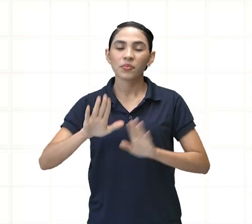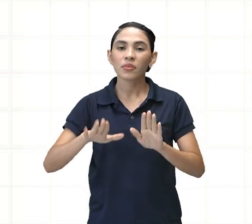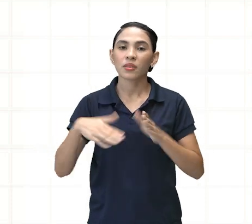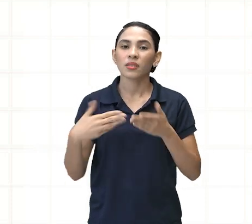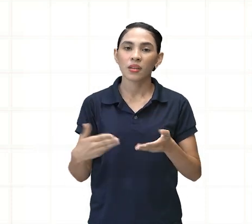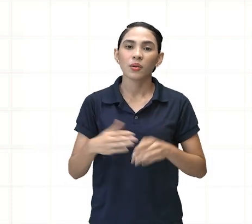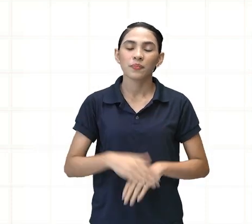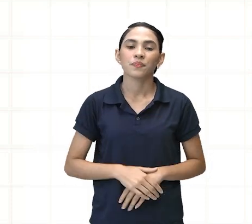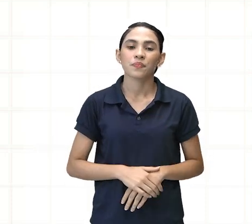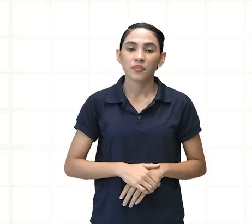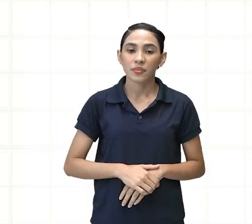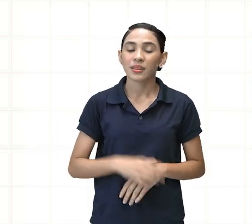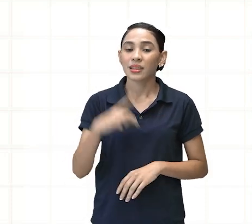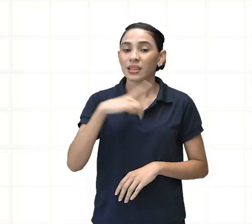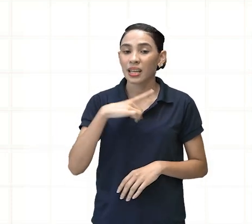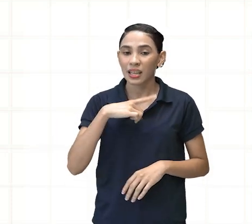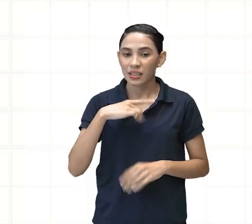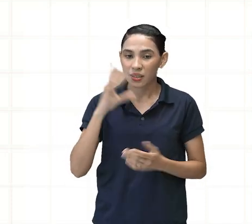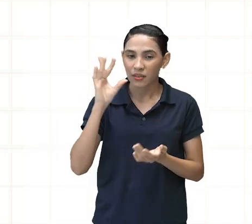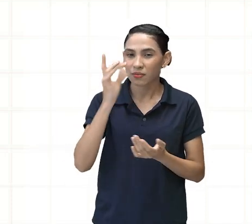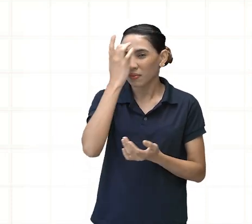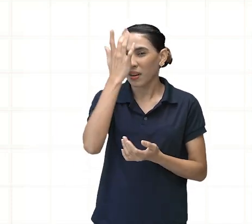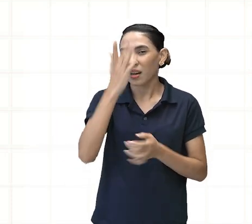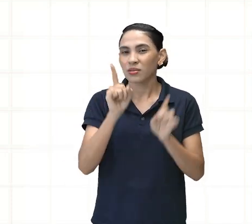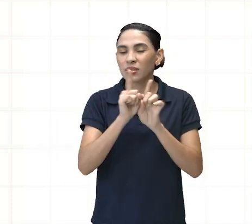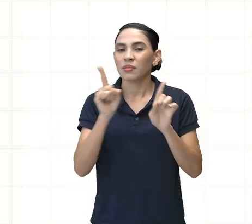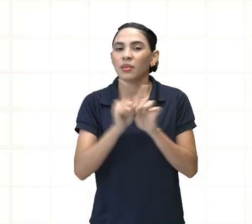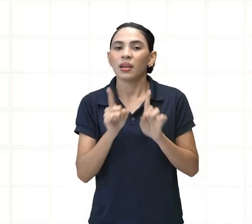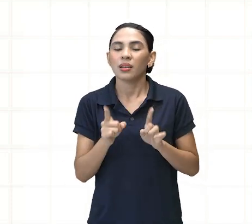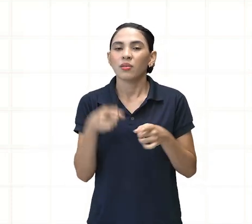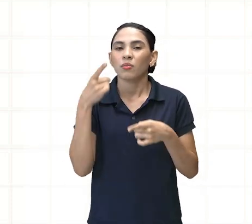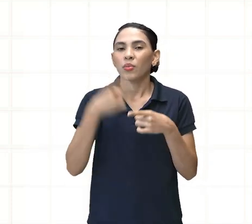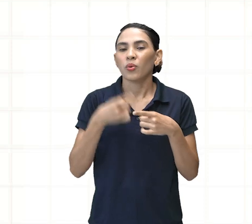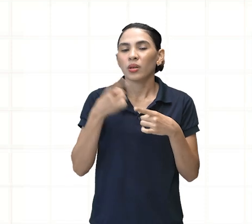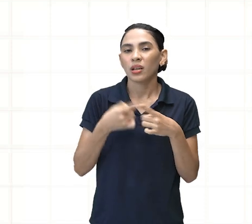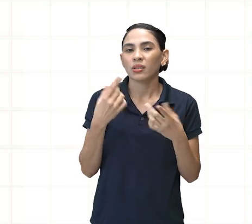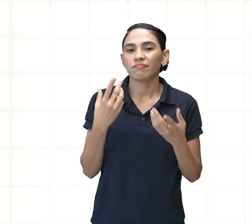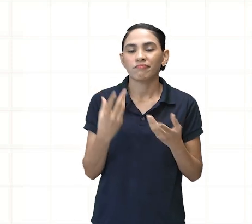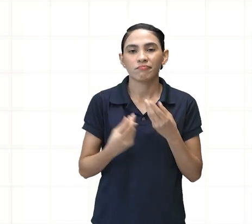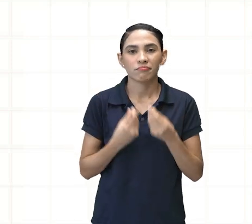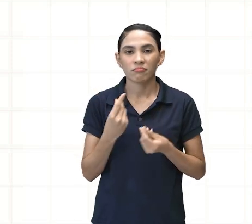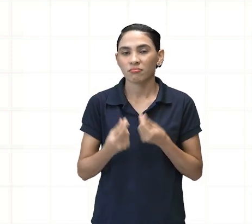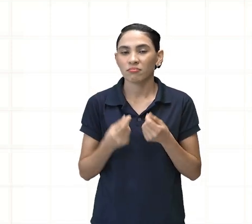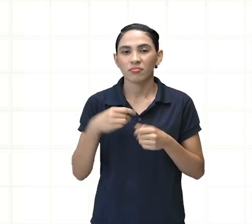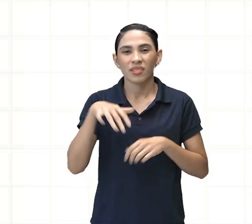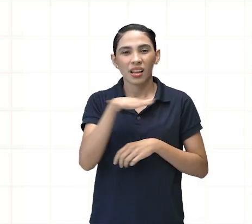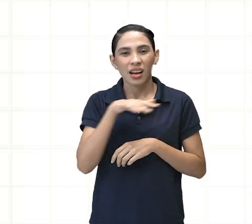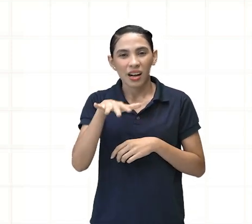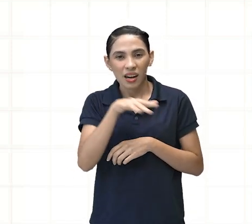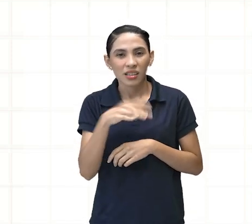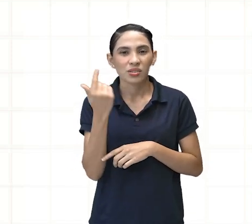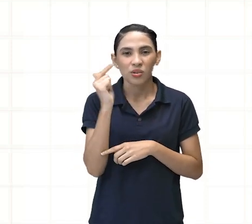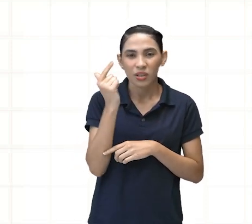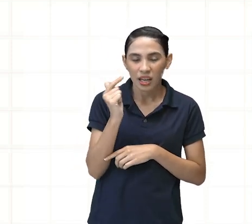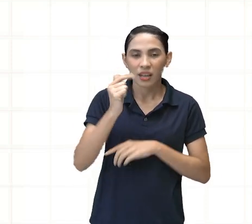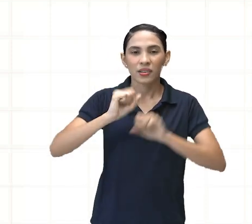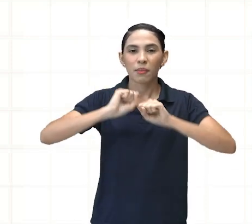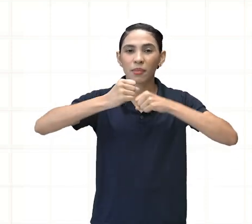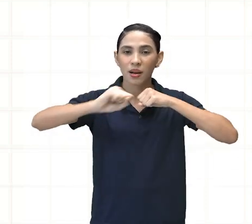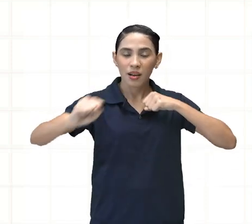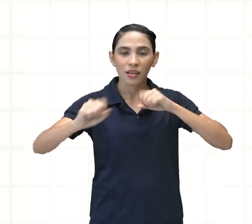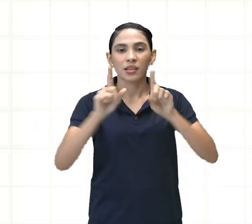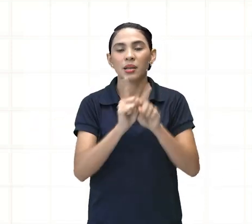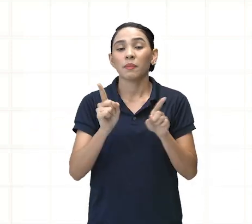Então, acaba tendo essa facilidade, até mesmo por conta do espaço, da extensão territorial,